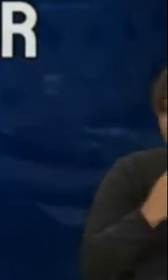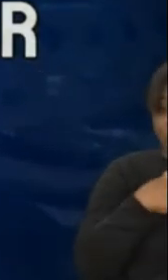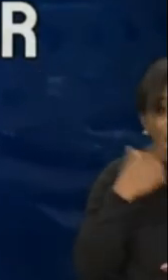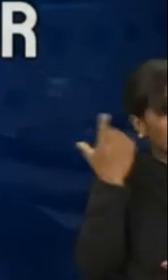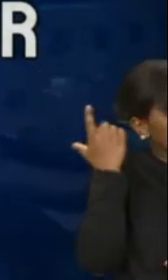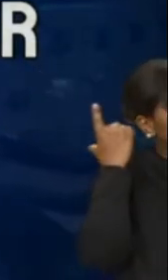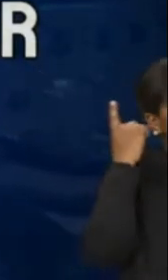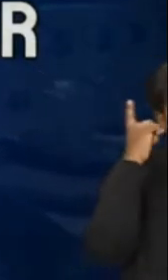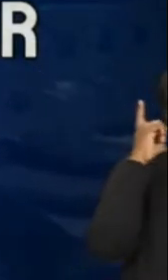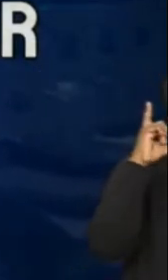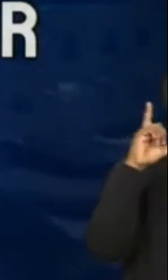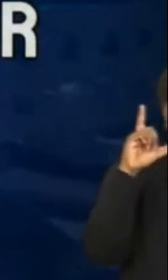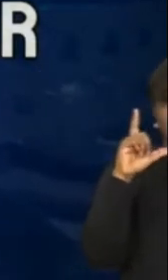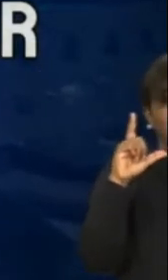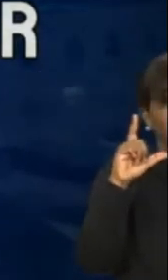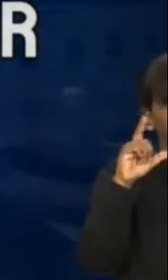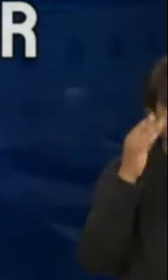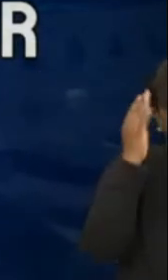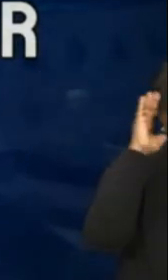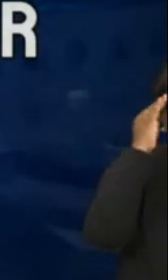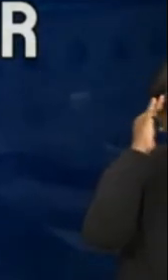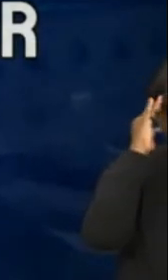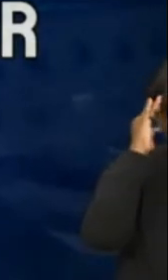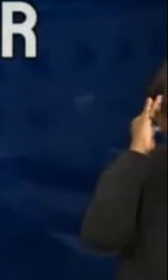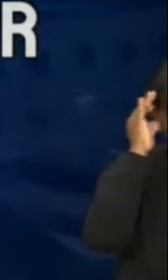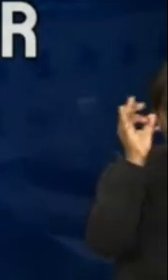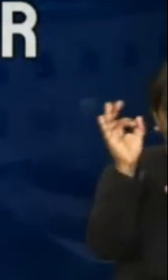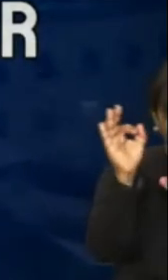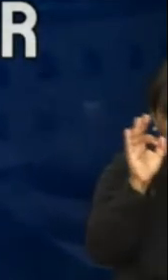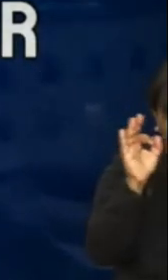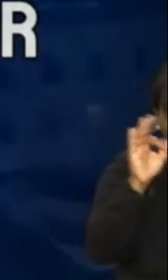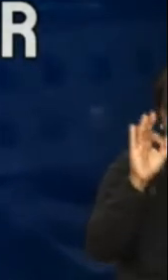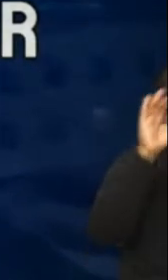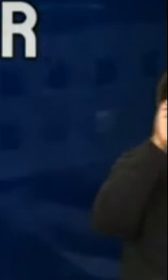muitas vezes não consigo